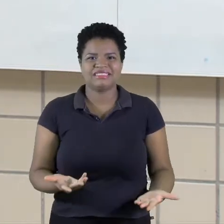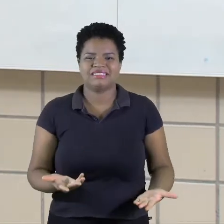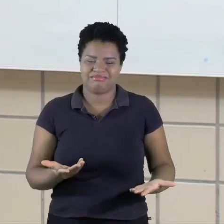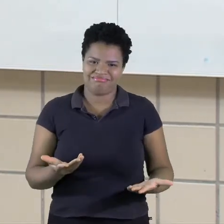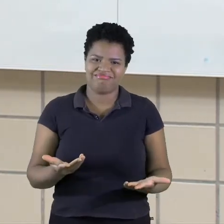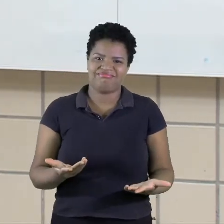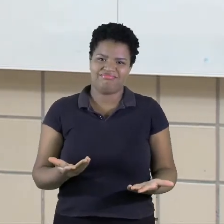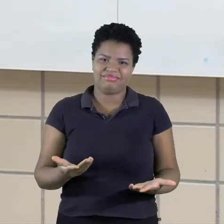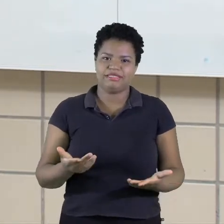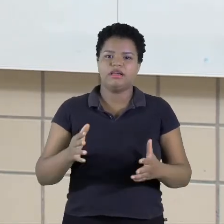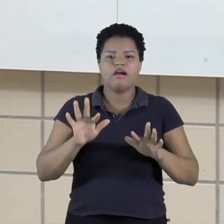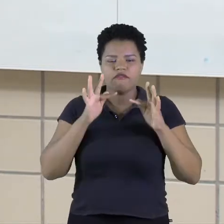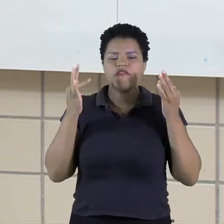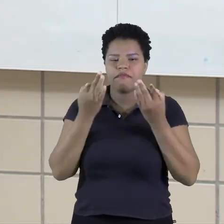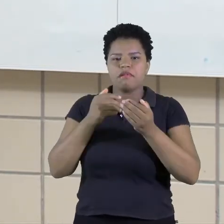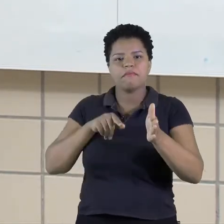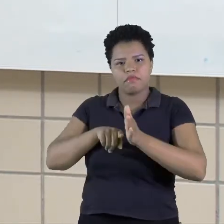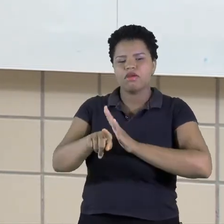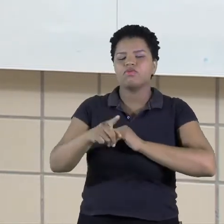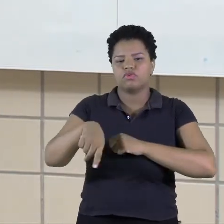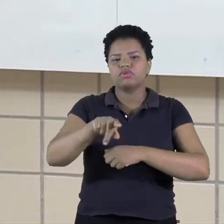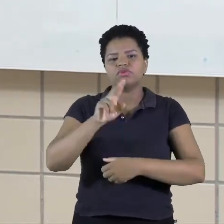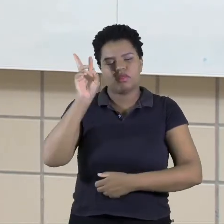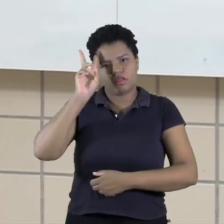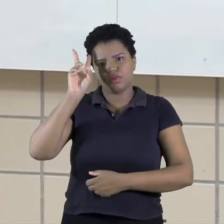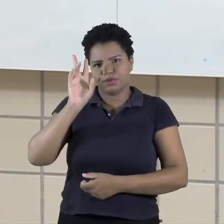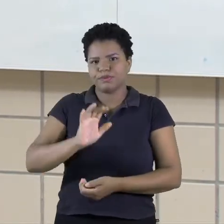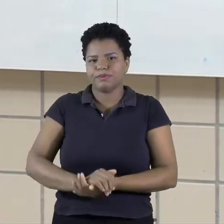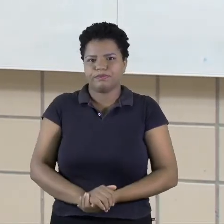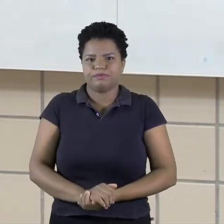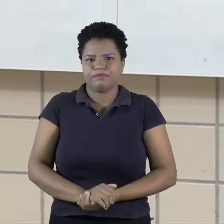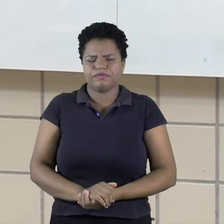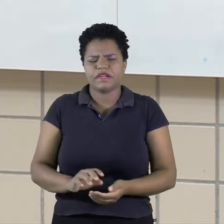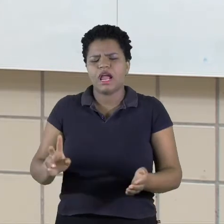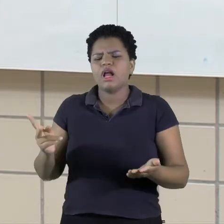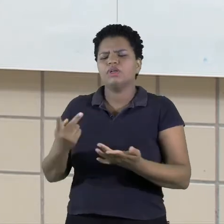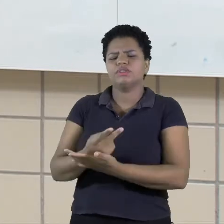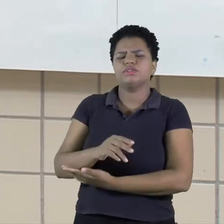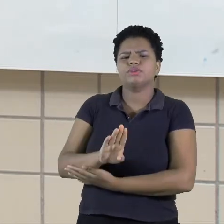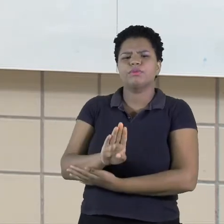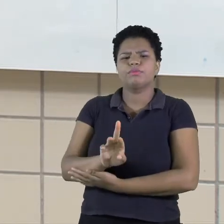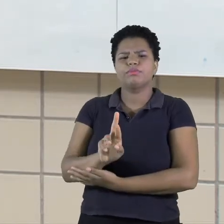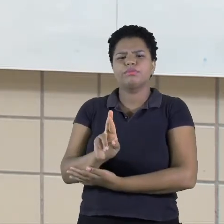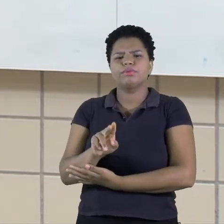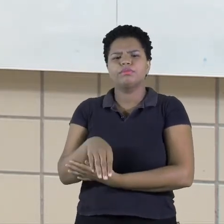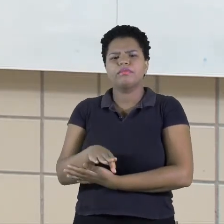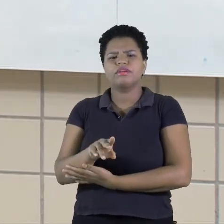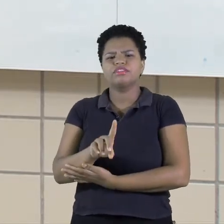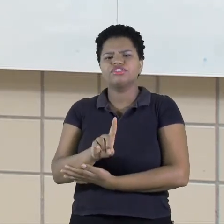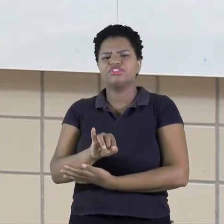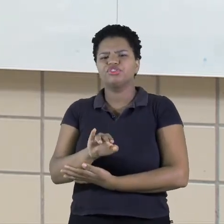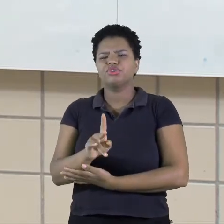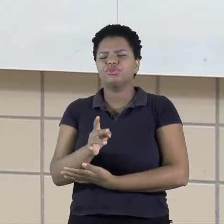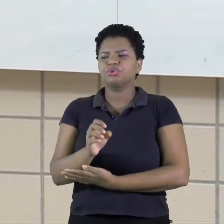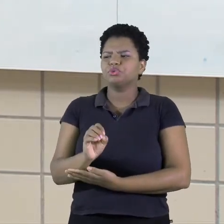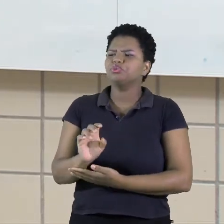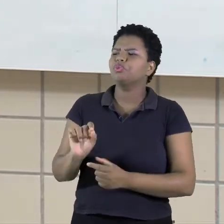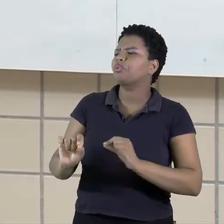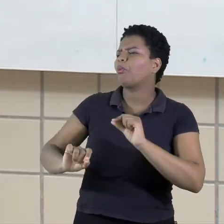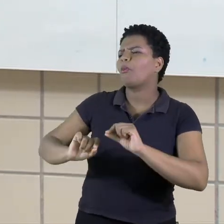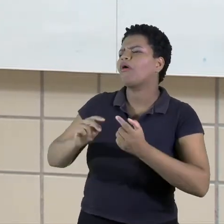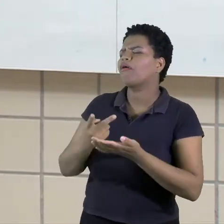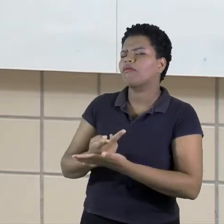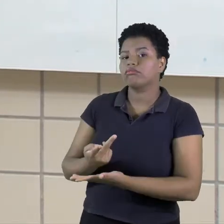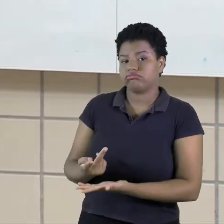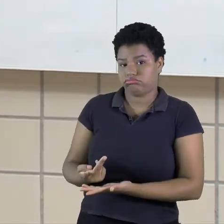de vocês que eles devem lembrar. Pergunta assim, o que aconteceu em Brumadinho? Dá uma pesquisada aí e todo mundo vai ajudar. E